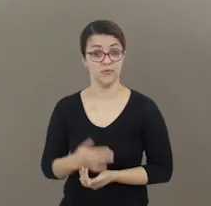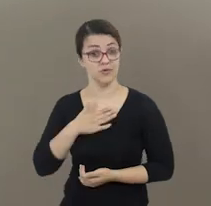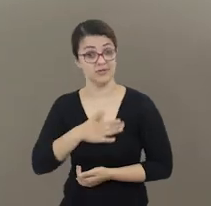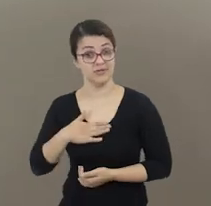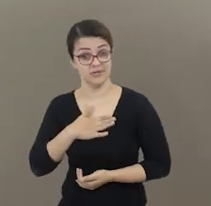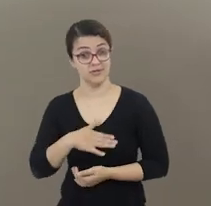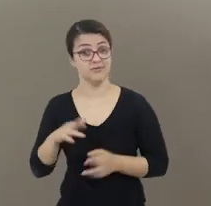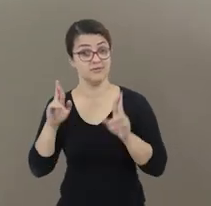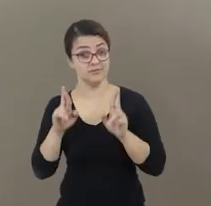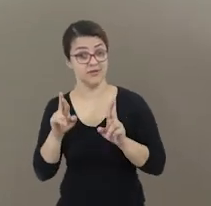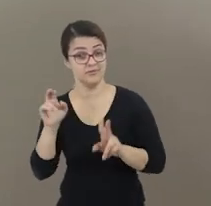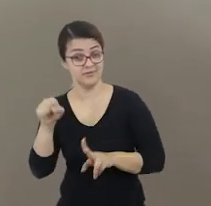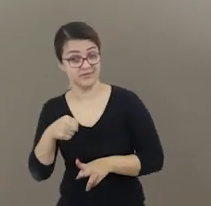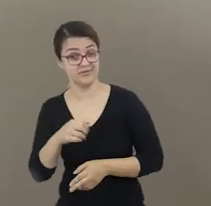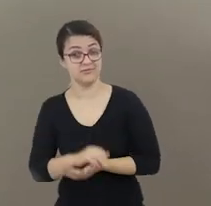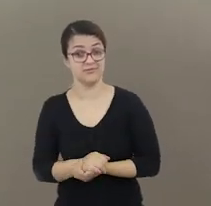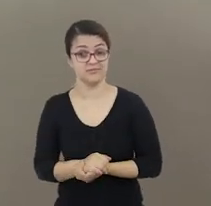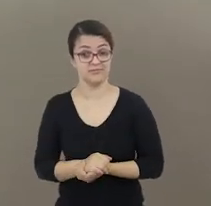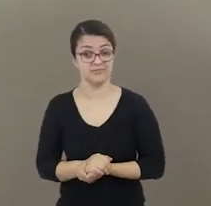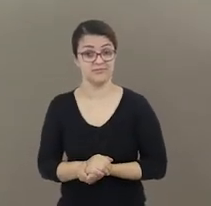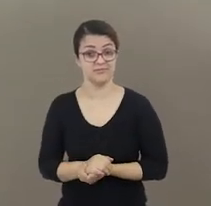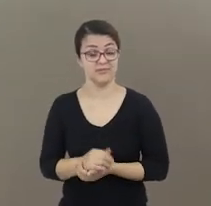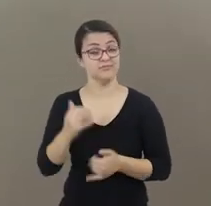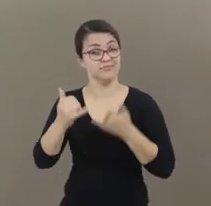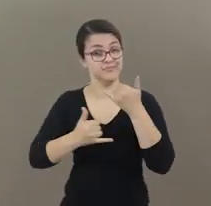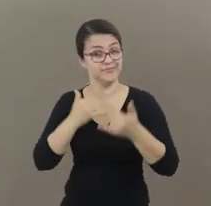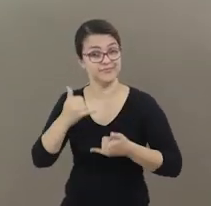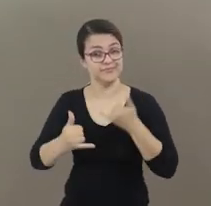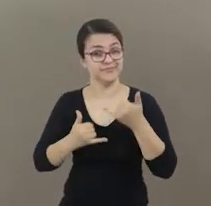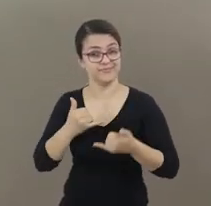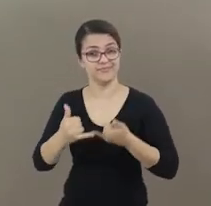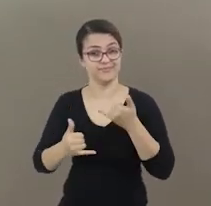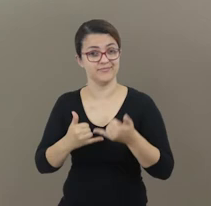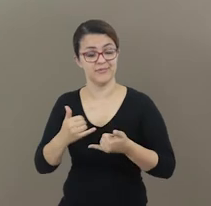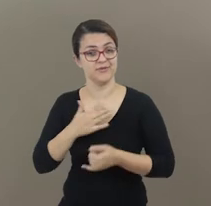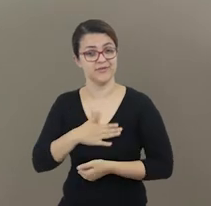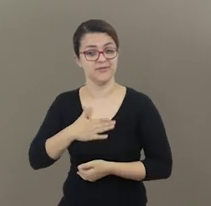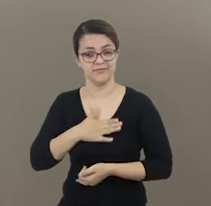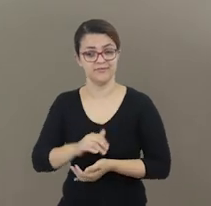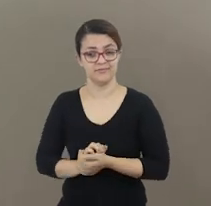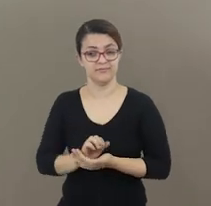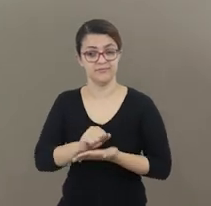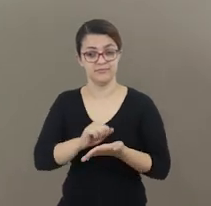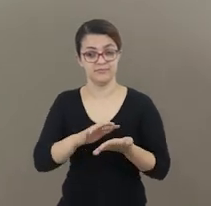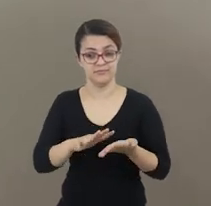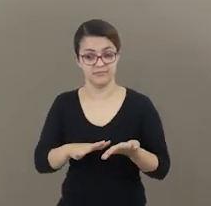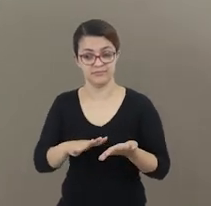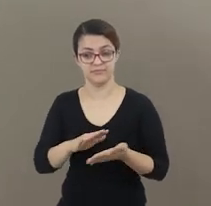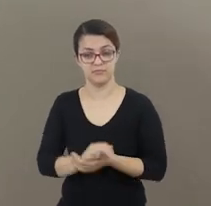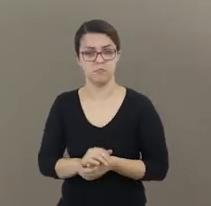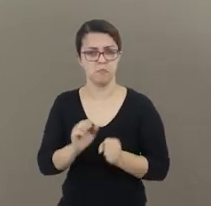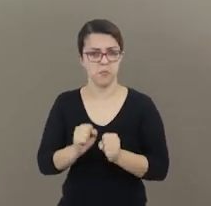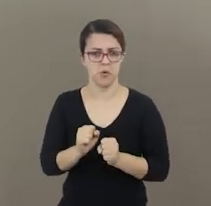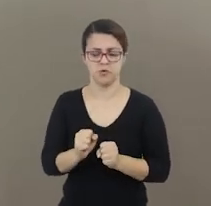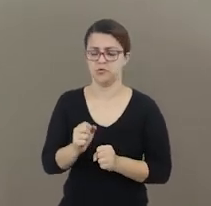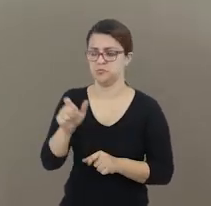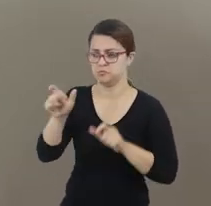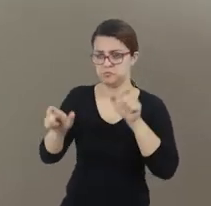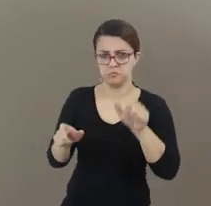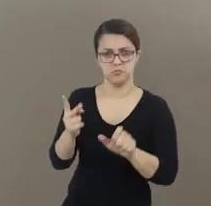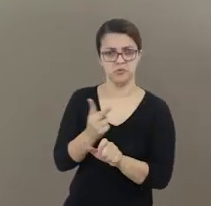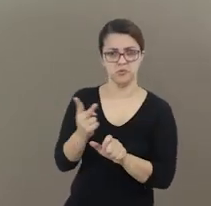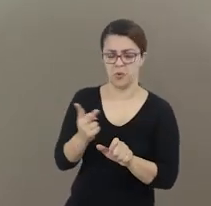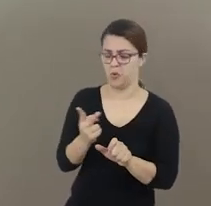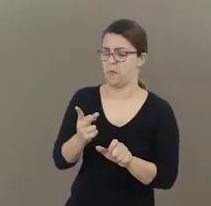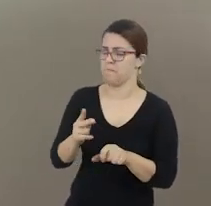Então, pessoal, gostaram? Espero que sim, espero que vocês estejam se divertindo bastante com as atividades. Essa atividade pode fazer no mínimo com duas pessoas